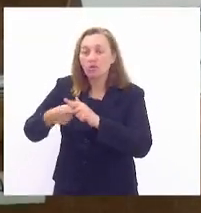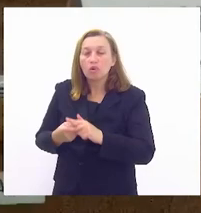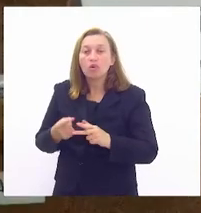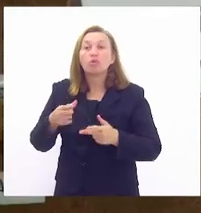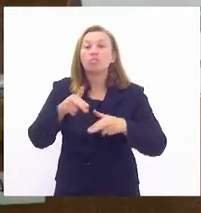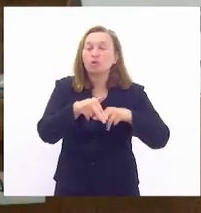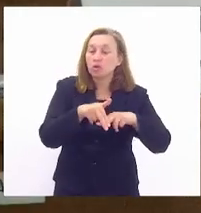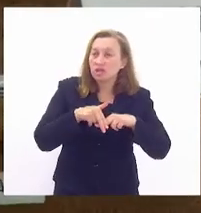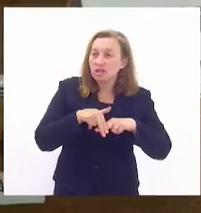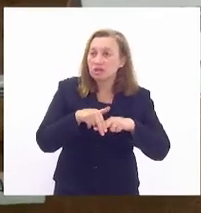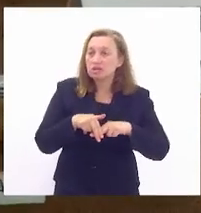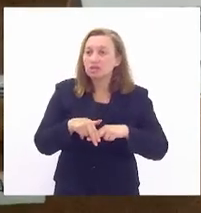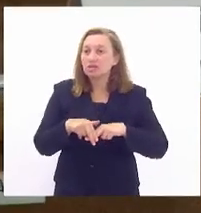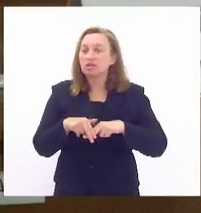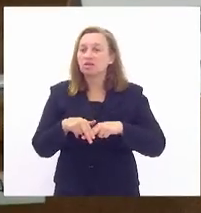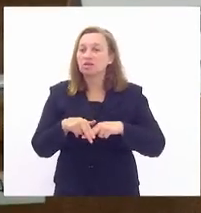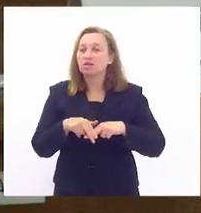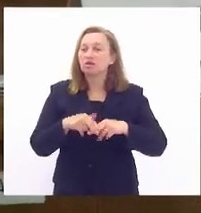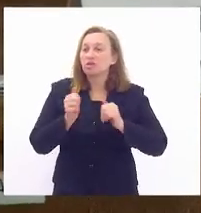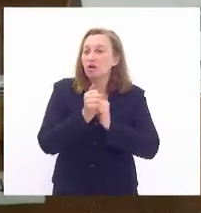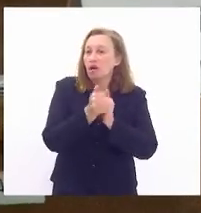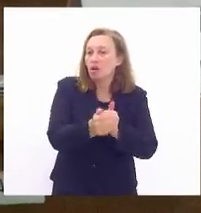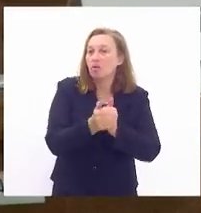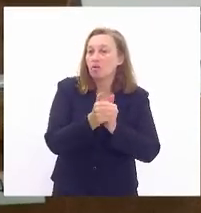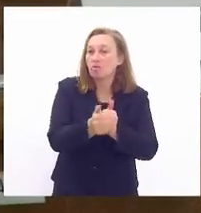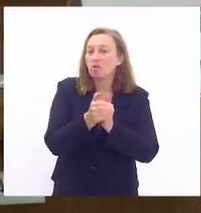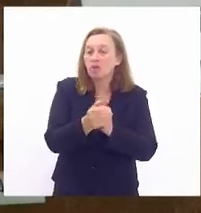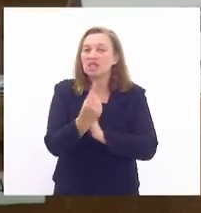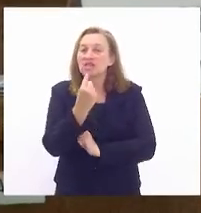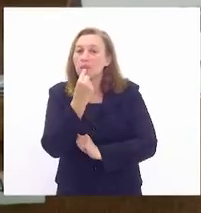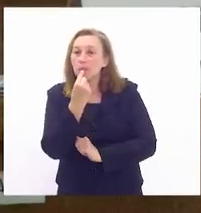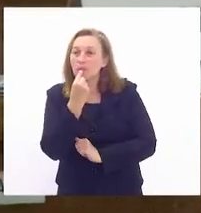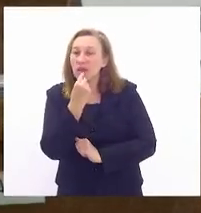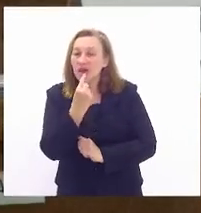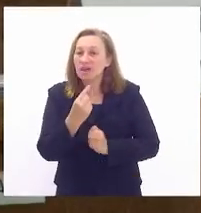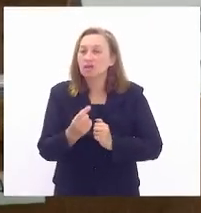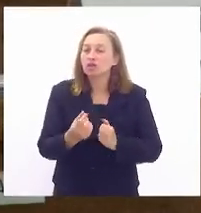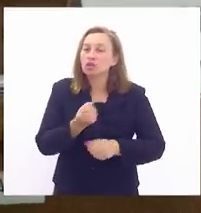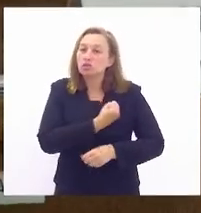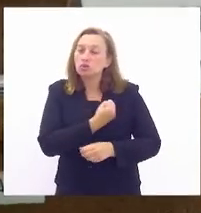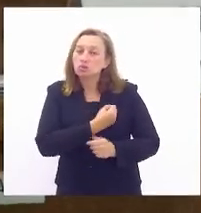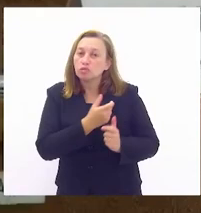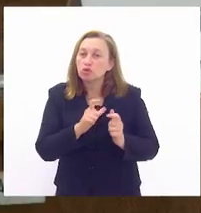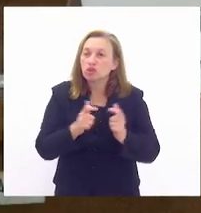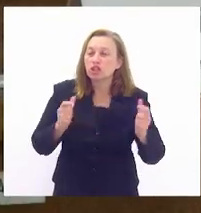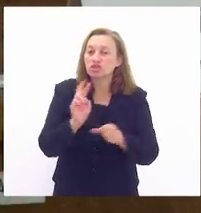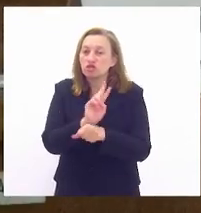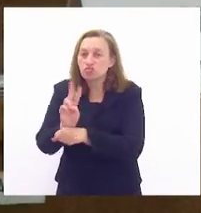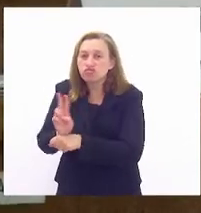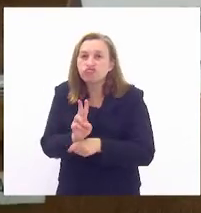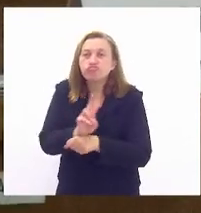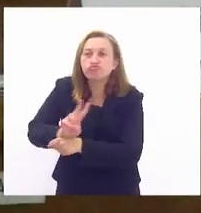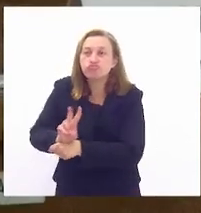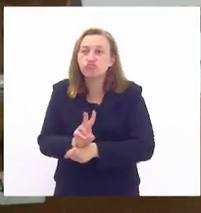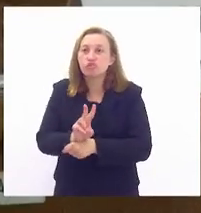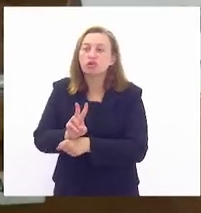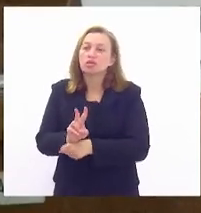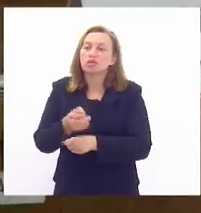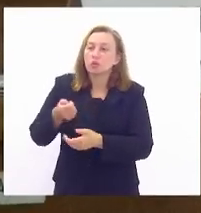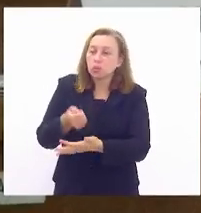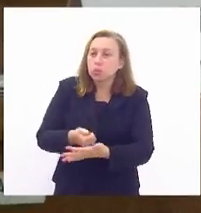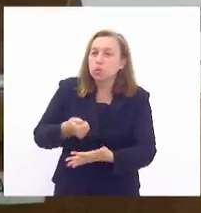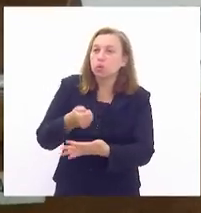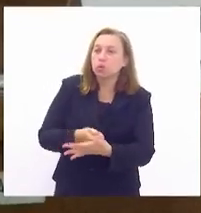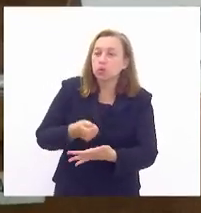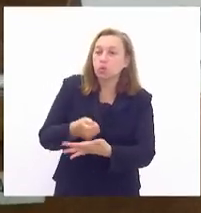isso estamos fazendo esse acompanhamento mais de perto, com o maior número de vistorias, que estão resultando, né, em um maior